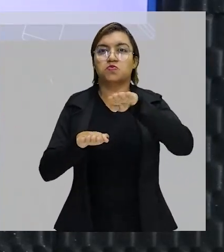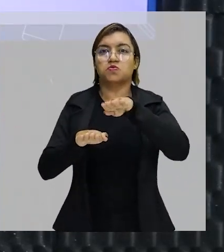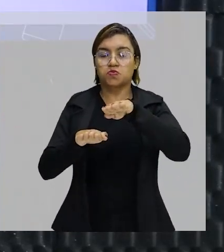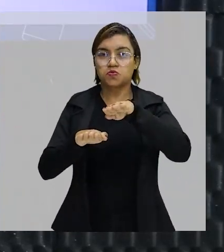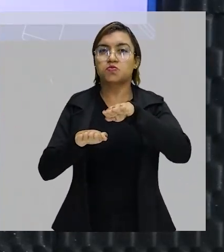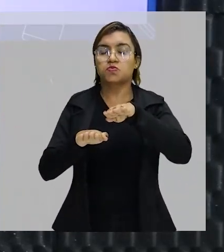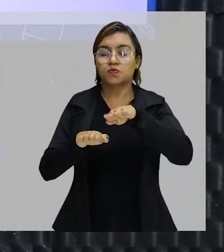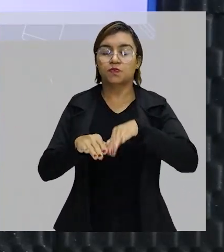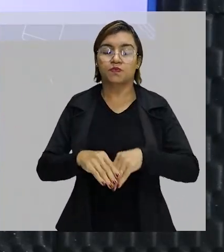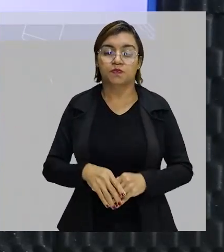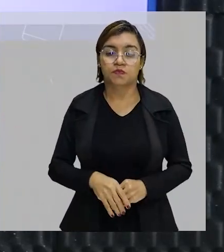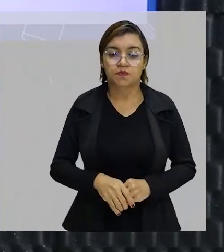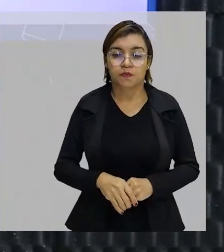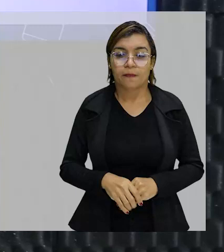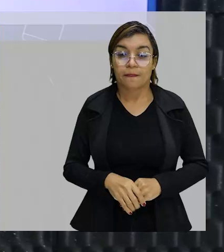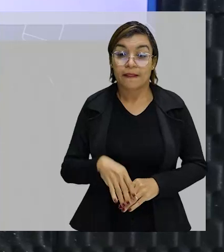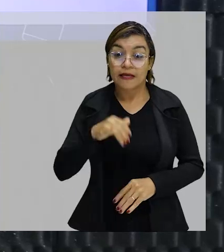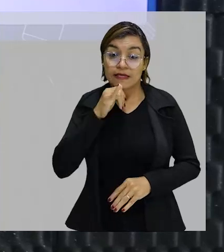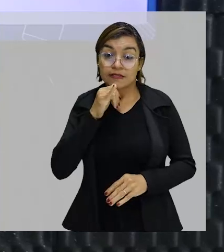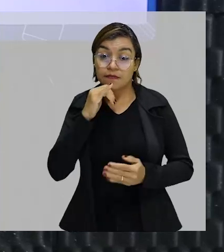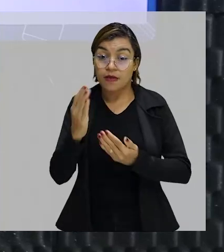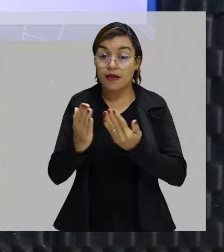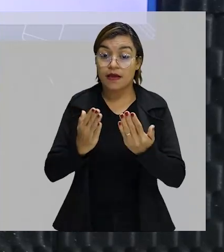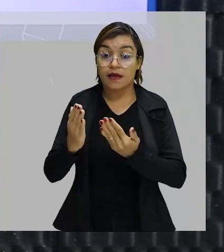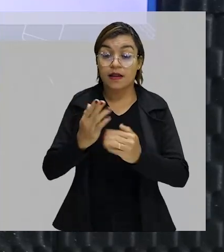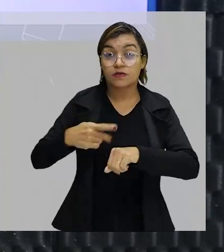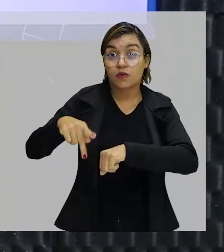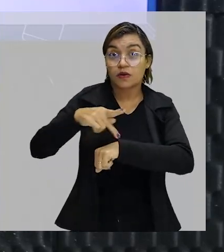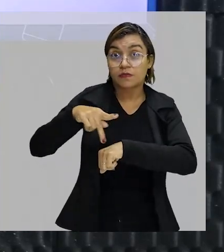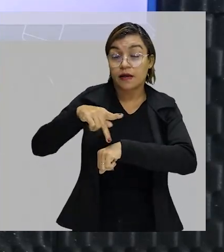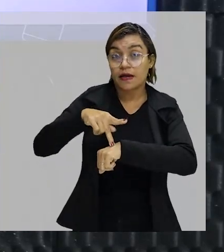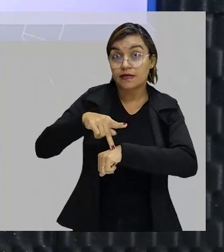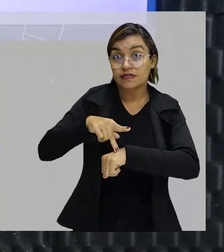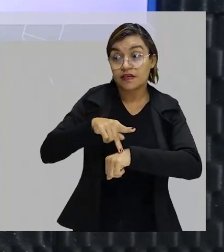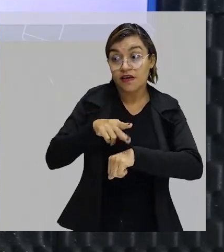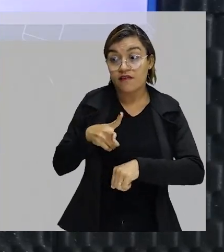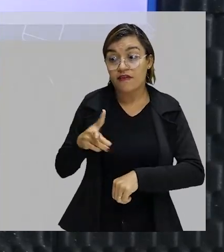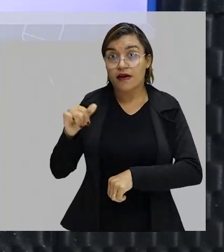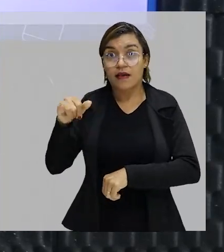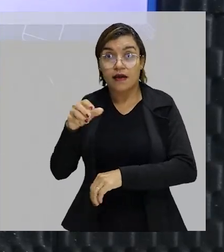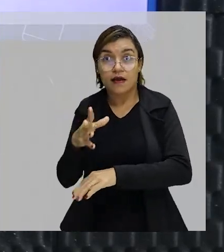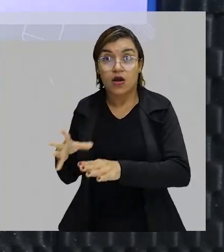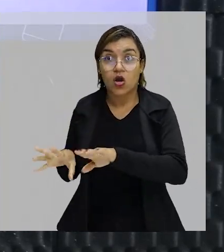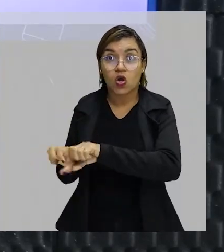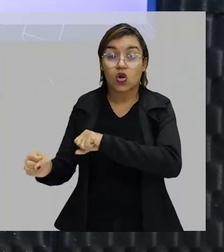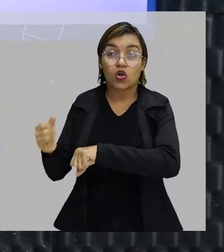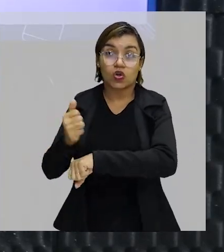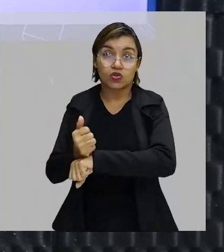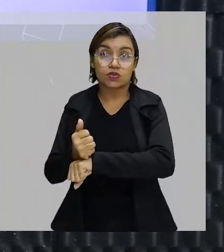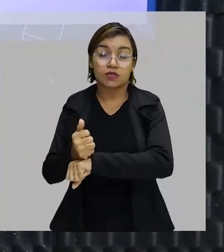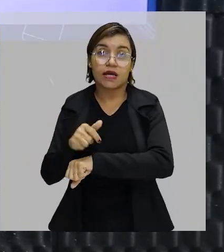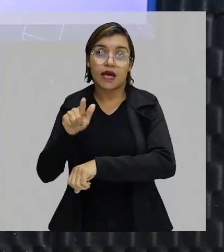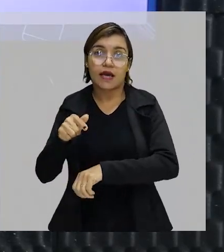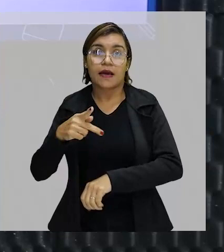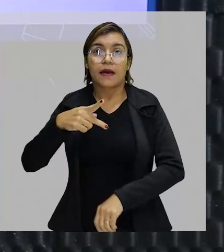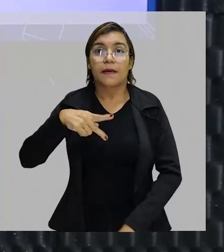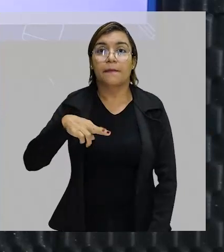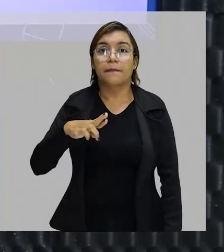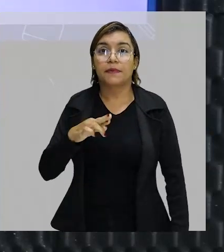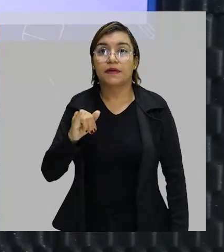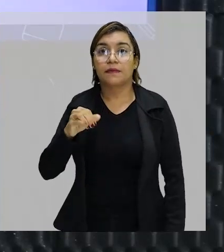povos colonizados, em relação às nações que eles colonizam ou colonizaram, que são chamadas de primitivas